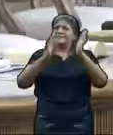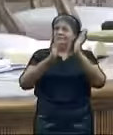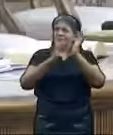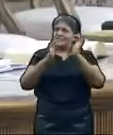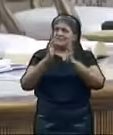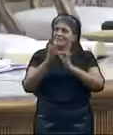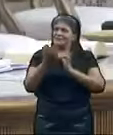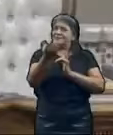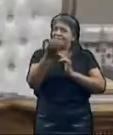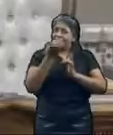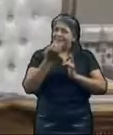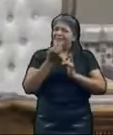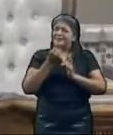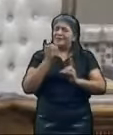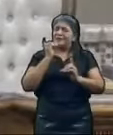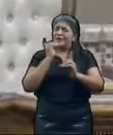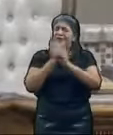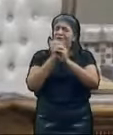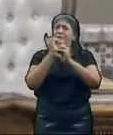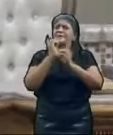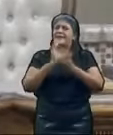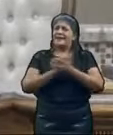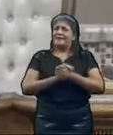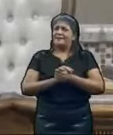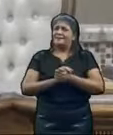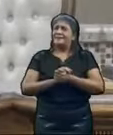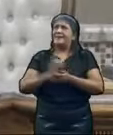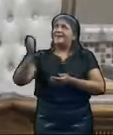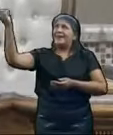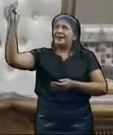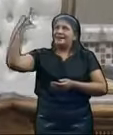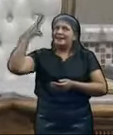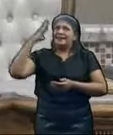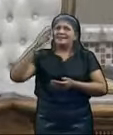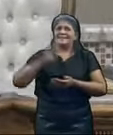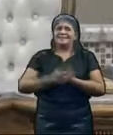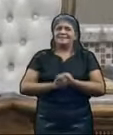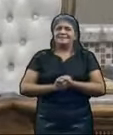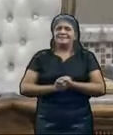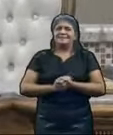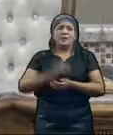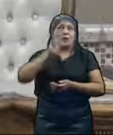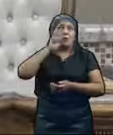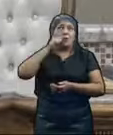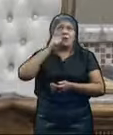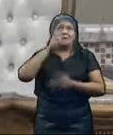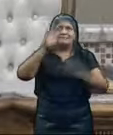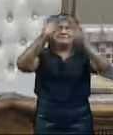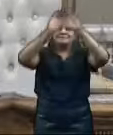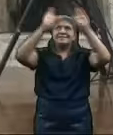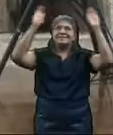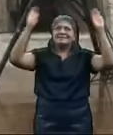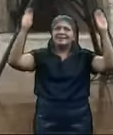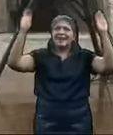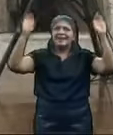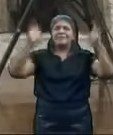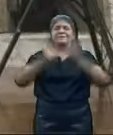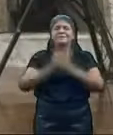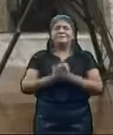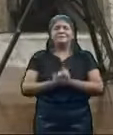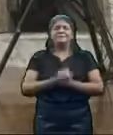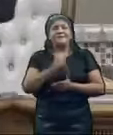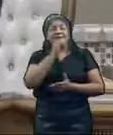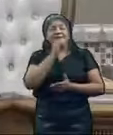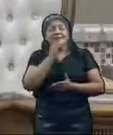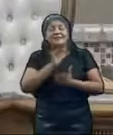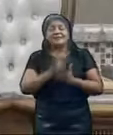é muito certo que ele nos dá o material também né Jesus falou que que os passarinhos aí Deus que os